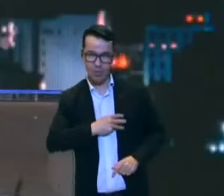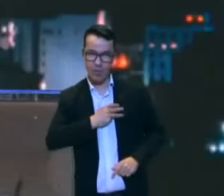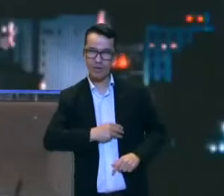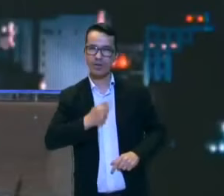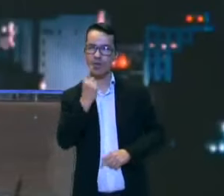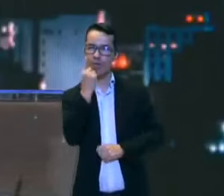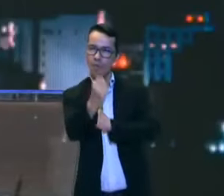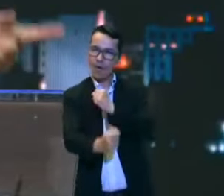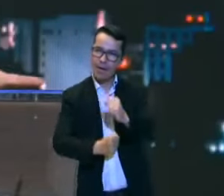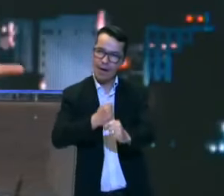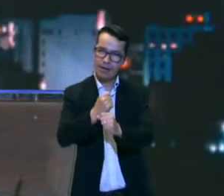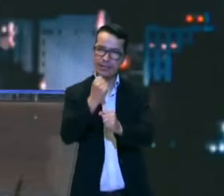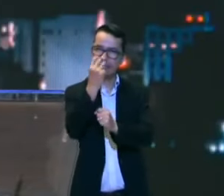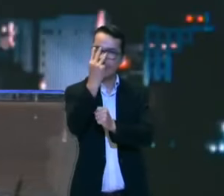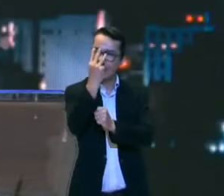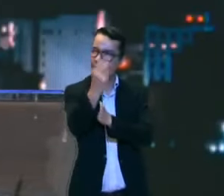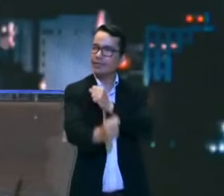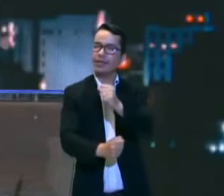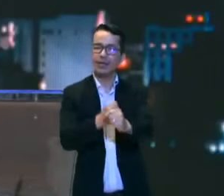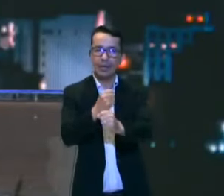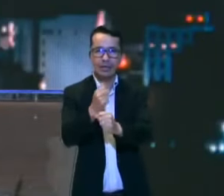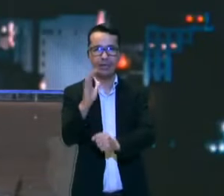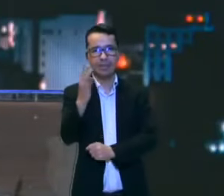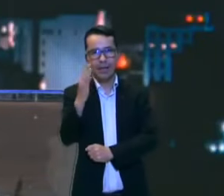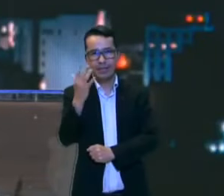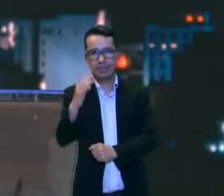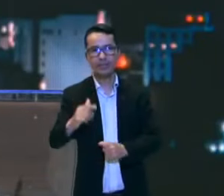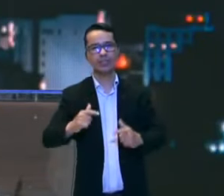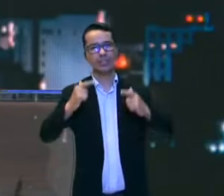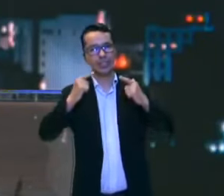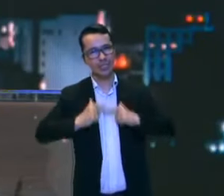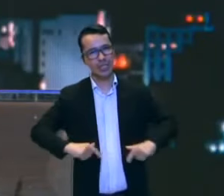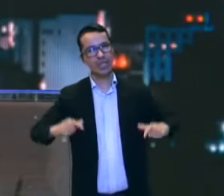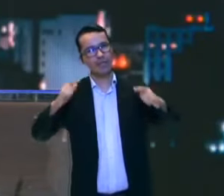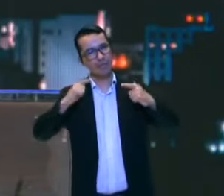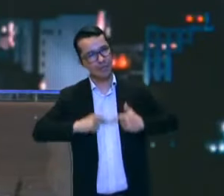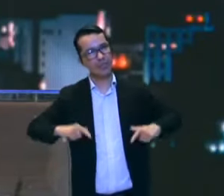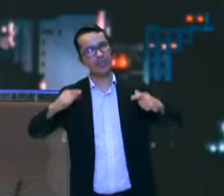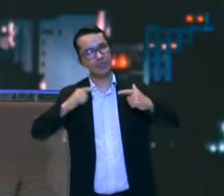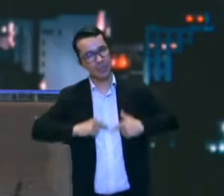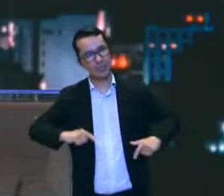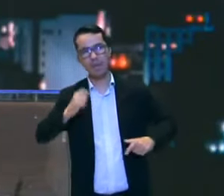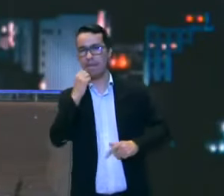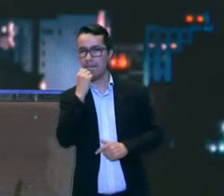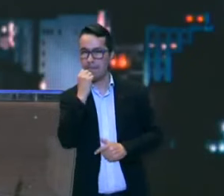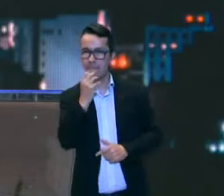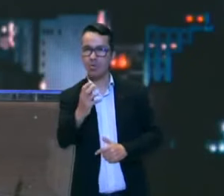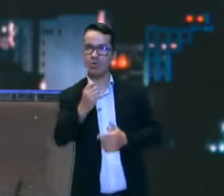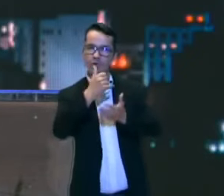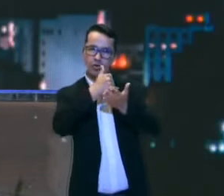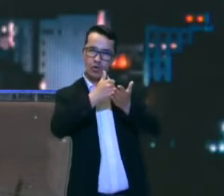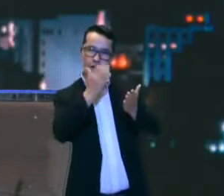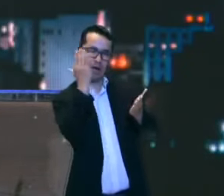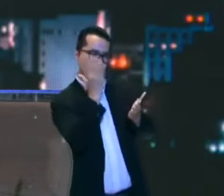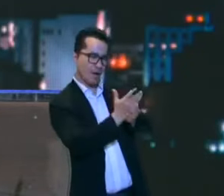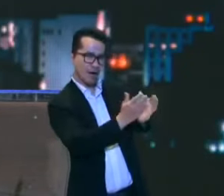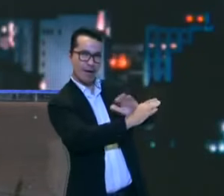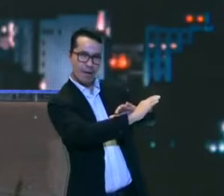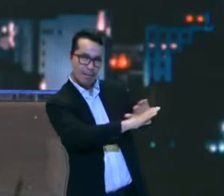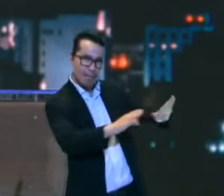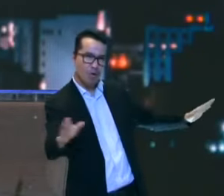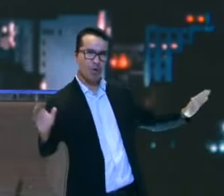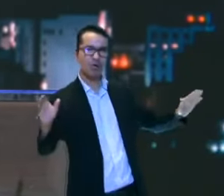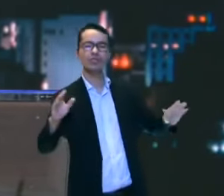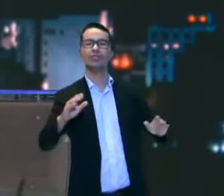Depois de ter terminado, sim, o processo de libertação numa casa das drogas.